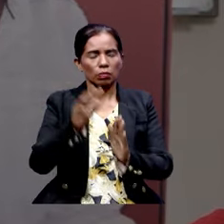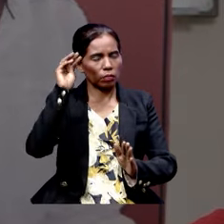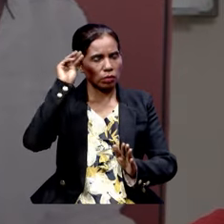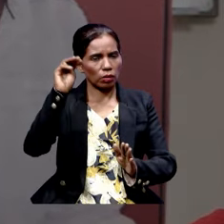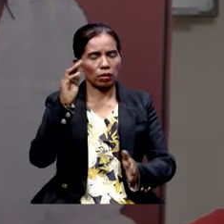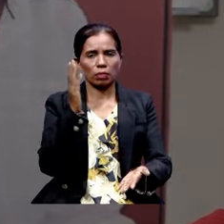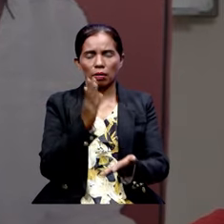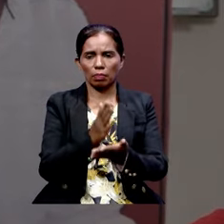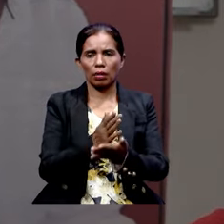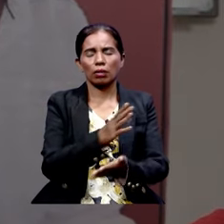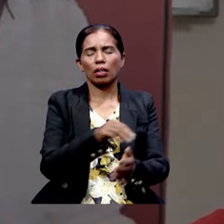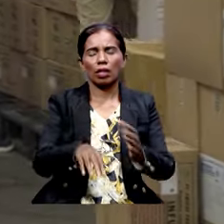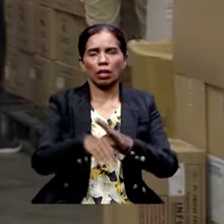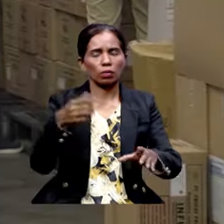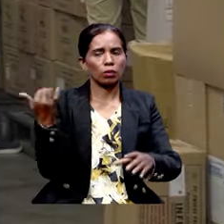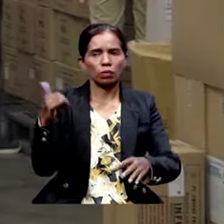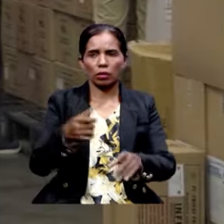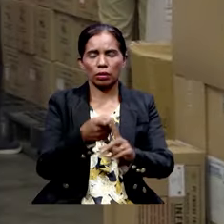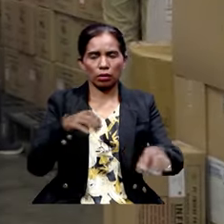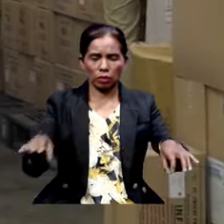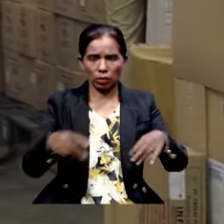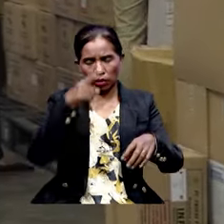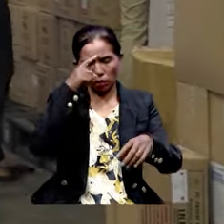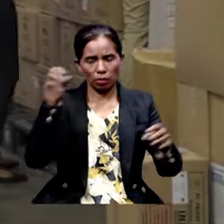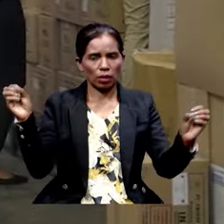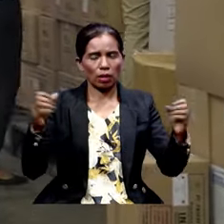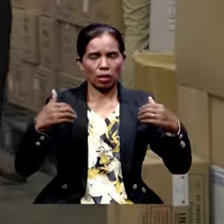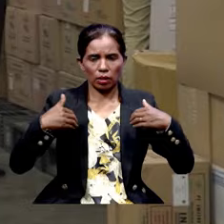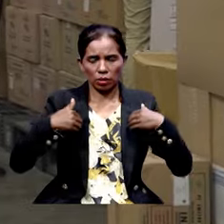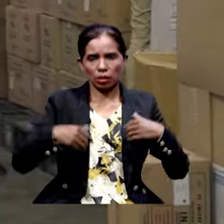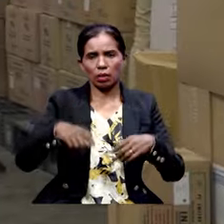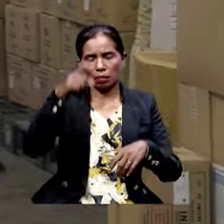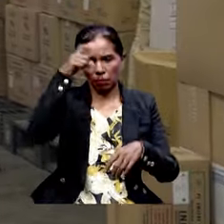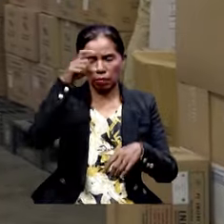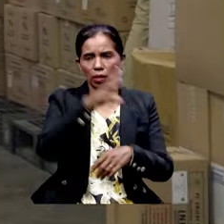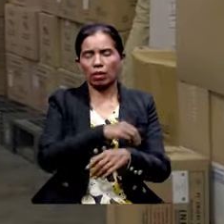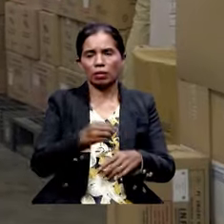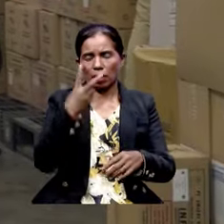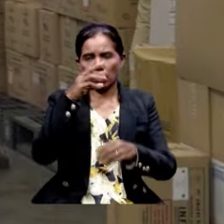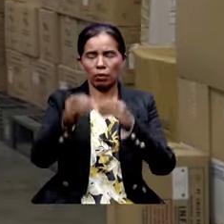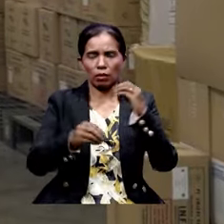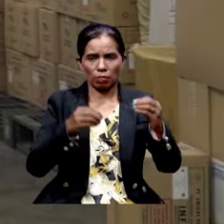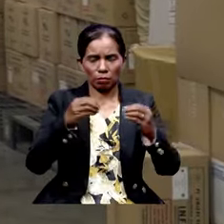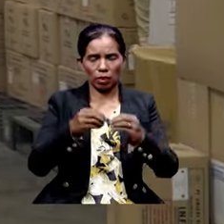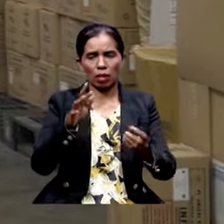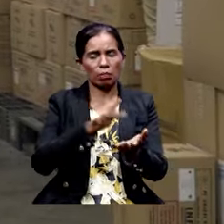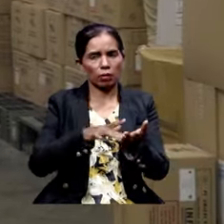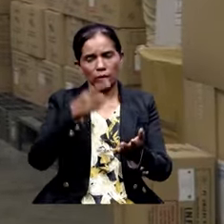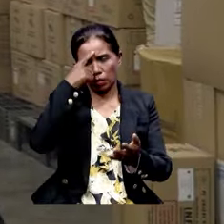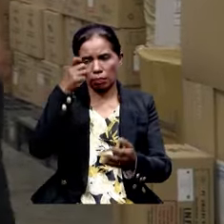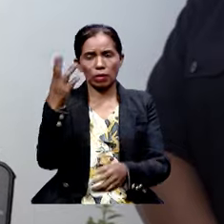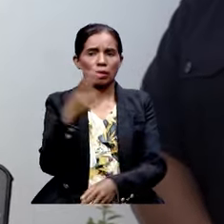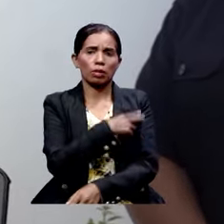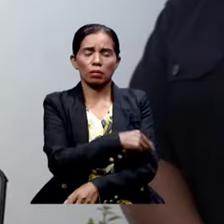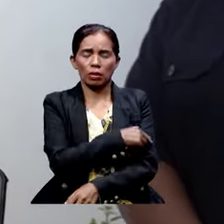ato resignan tamba considera la iha capacidade ato resolve problema ai moruk tamba ia hospital nacional